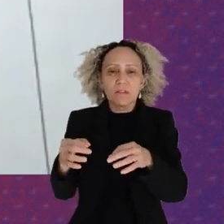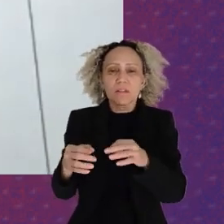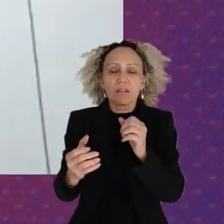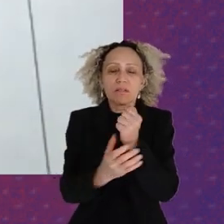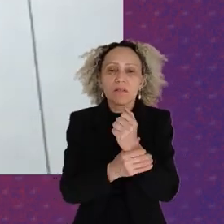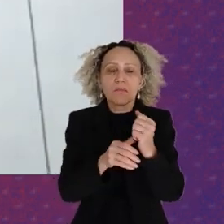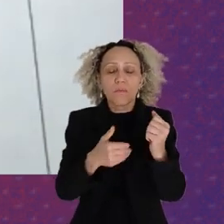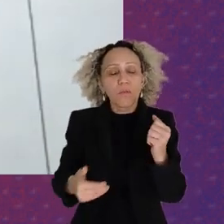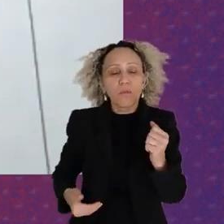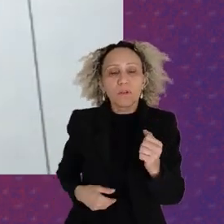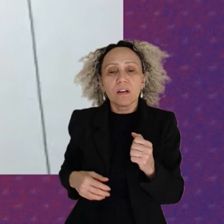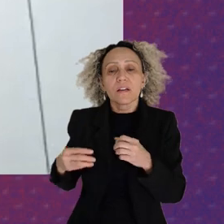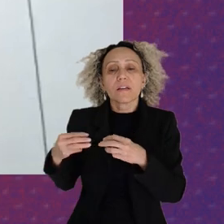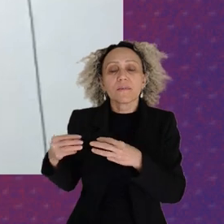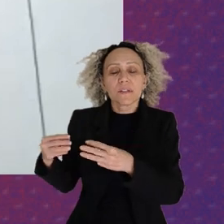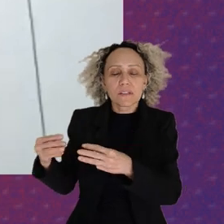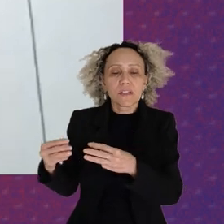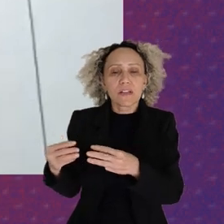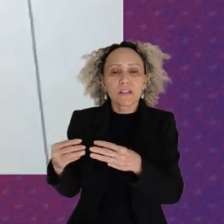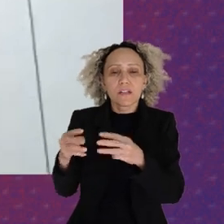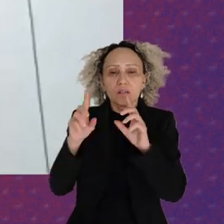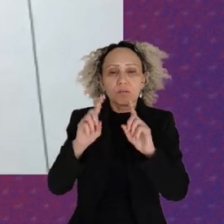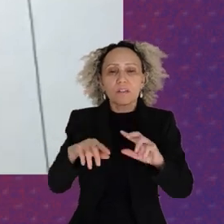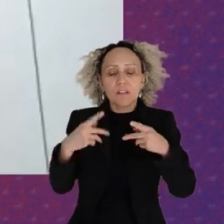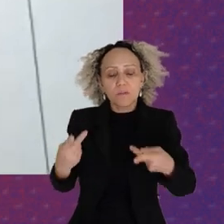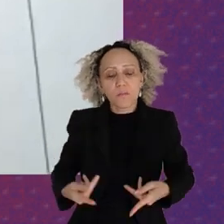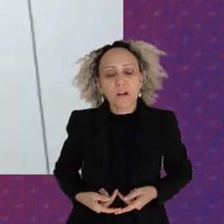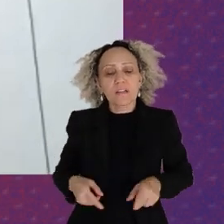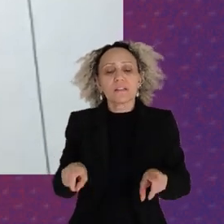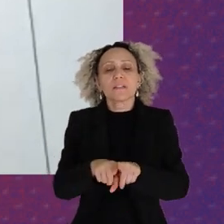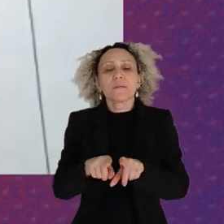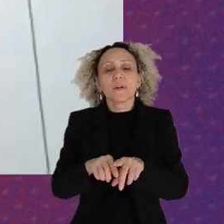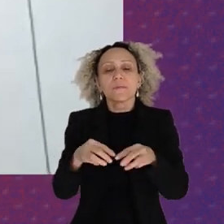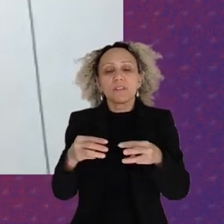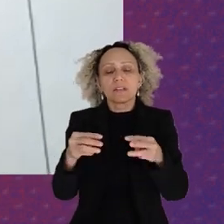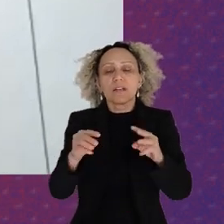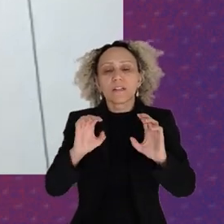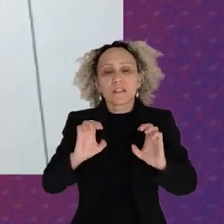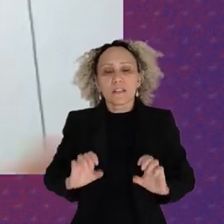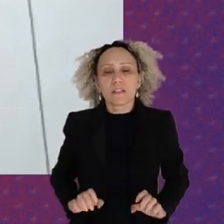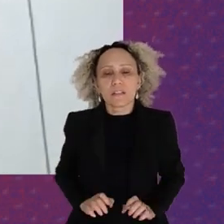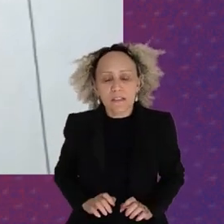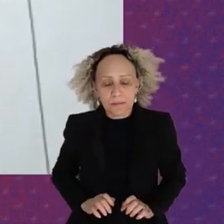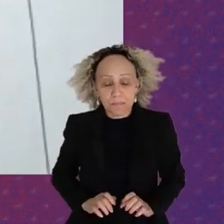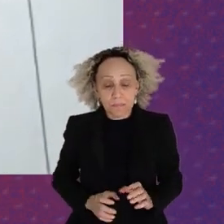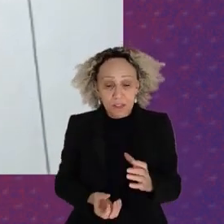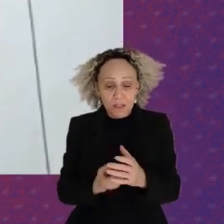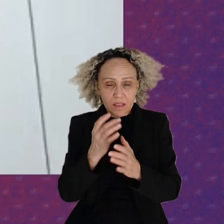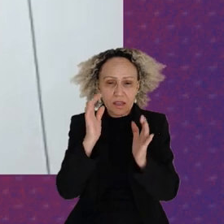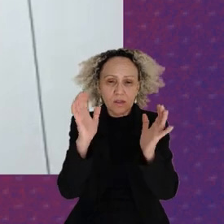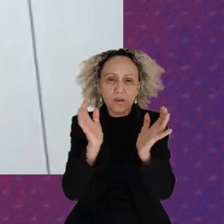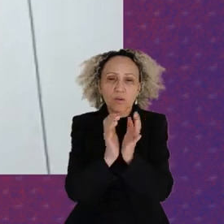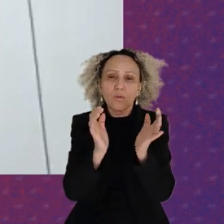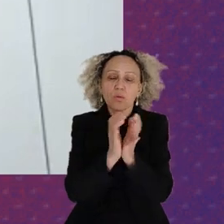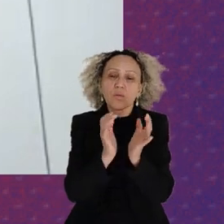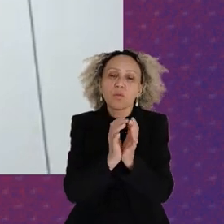e Ministério dos Direitos Humanos e da Cidadania. Então, esse GTI foi instituído por meio do